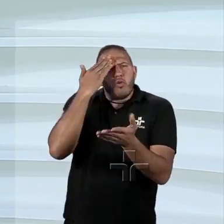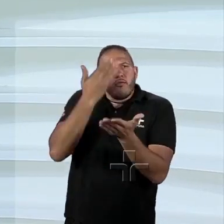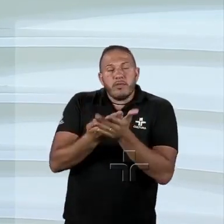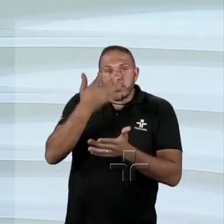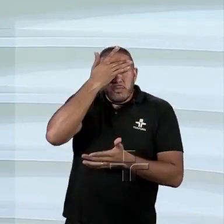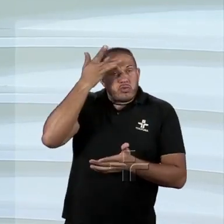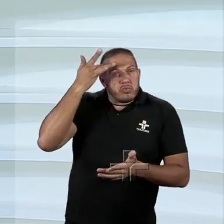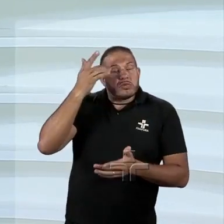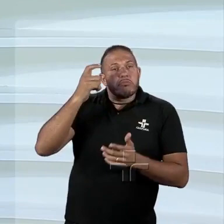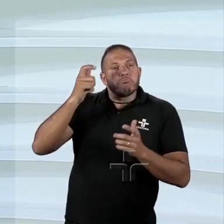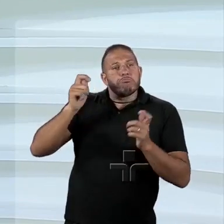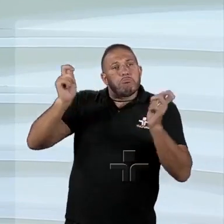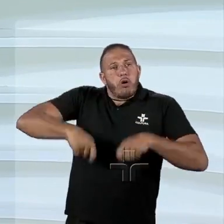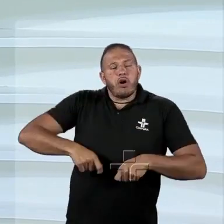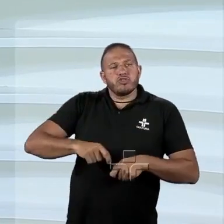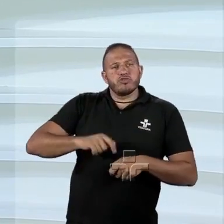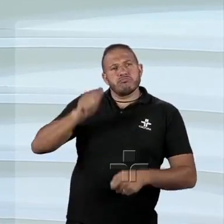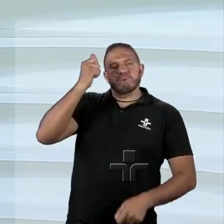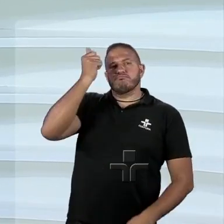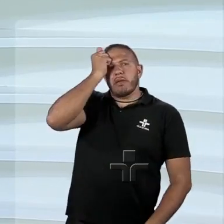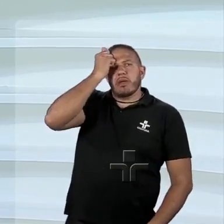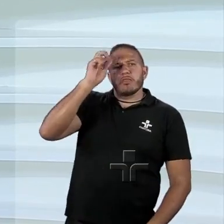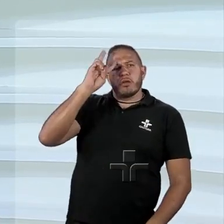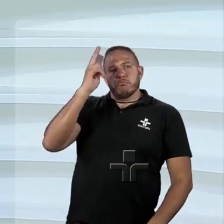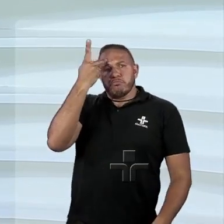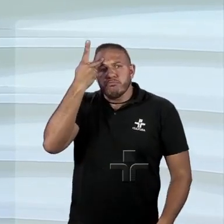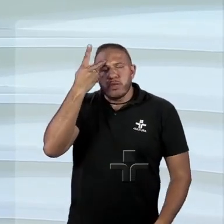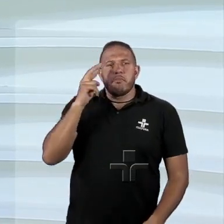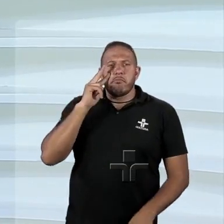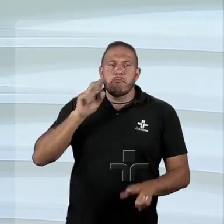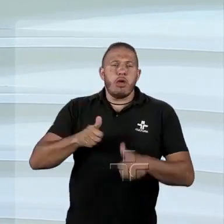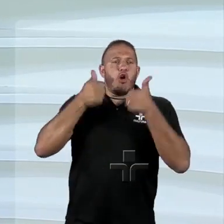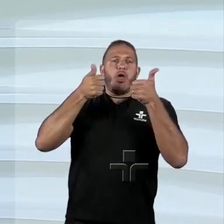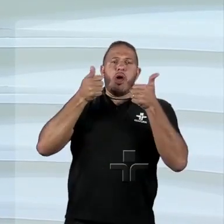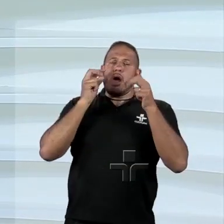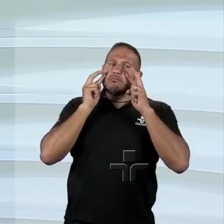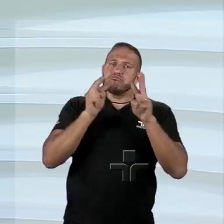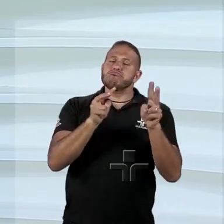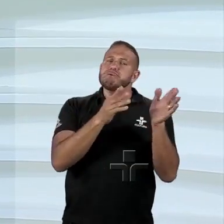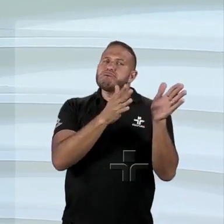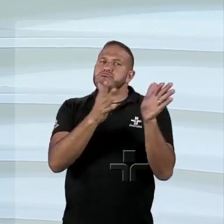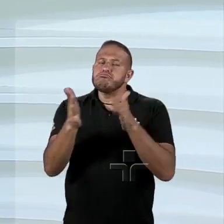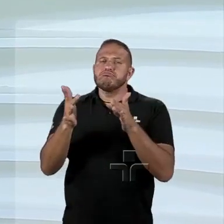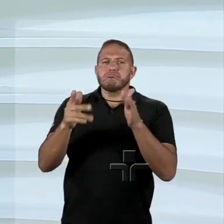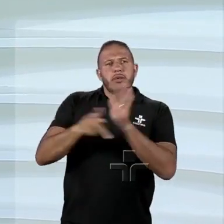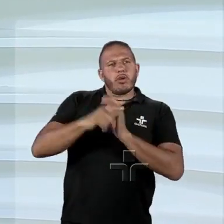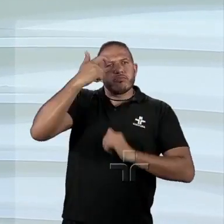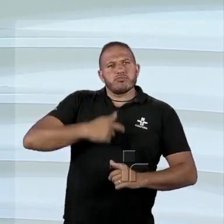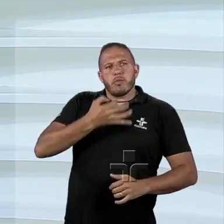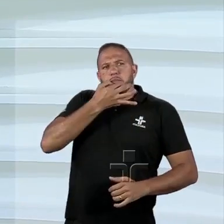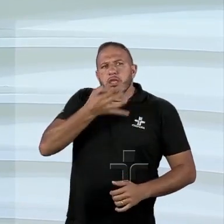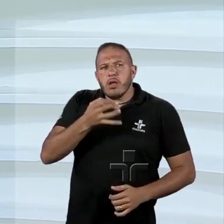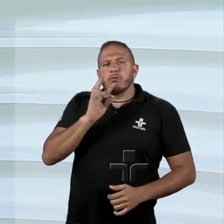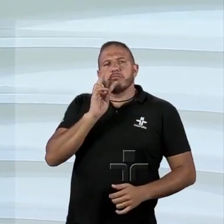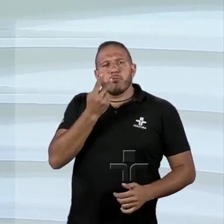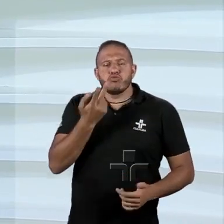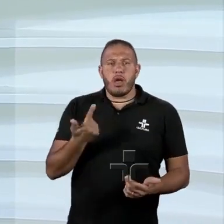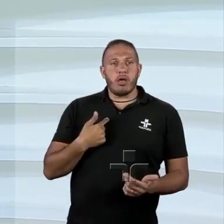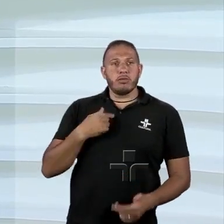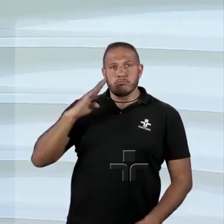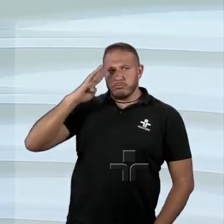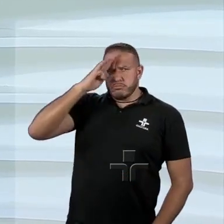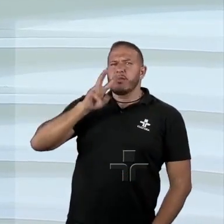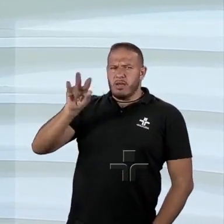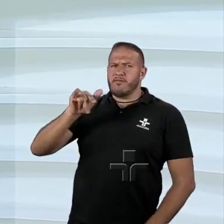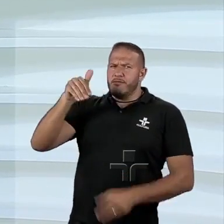podem sempre melhorar e compreender melhor a dimensão dos fatos, da política, da sua própria posição. Bolsonaro será eleito presidente